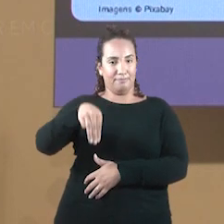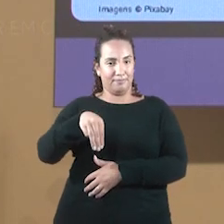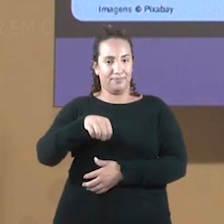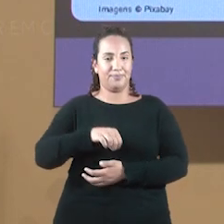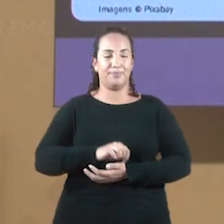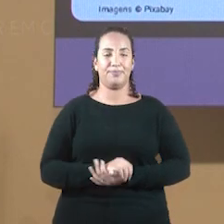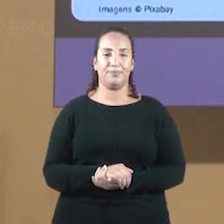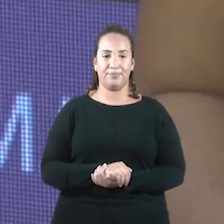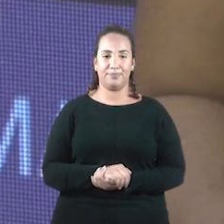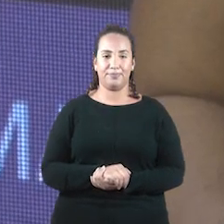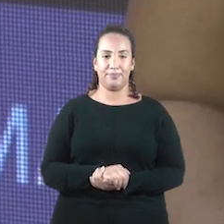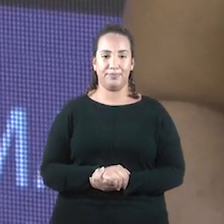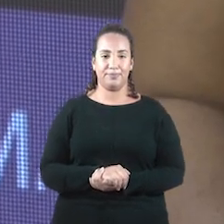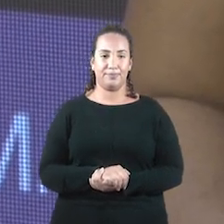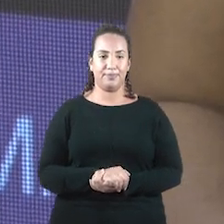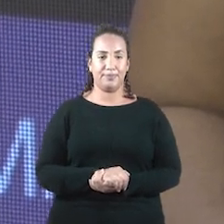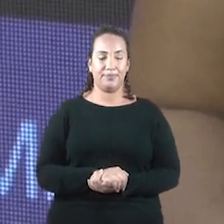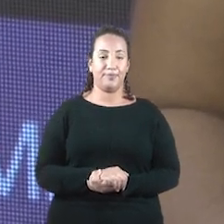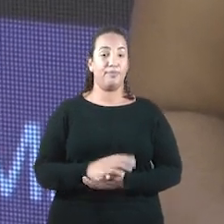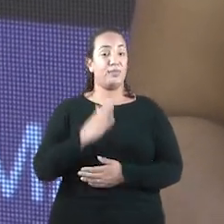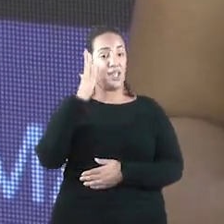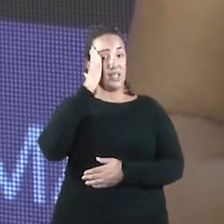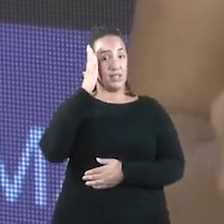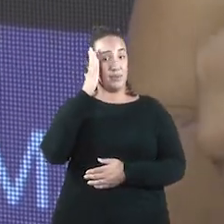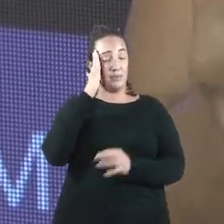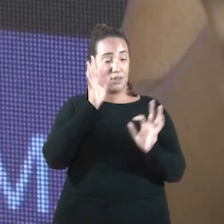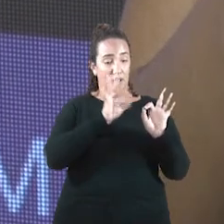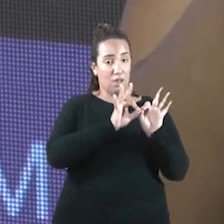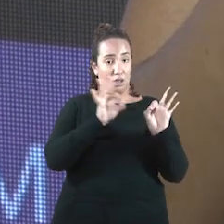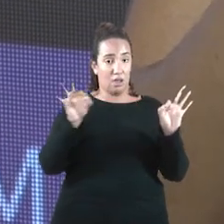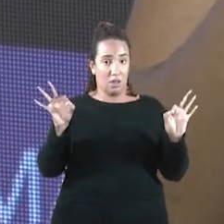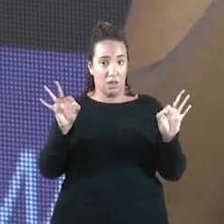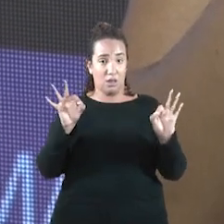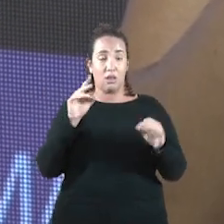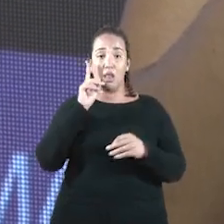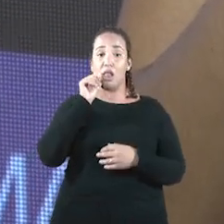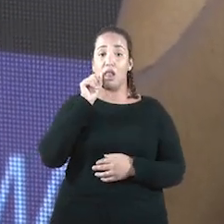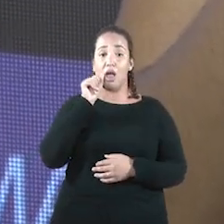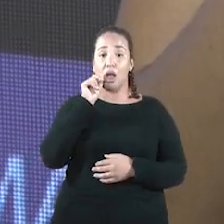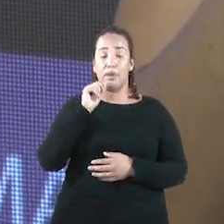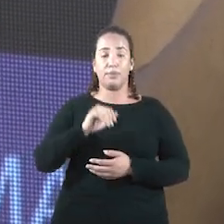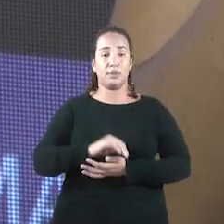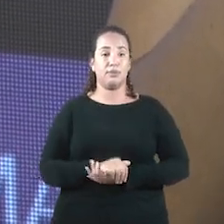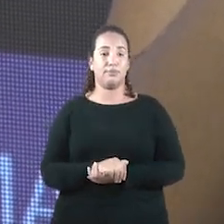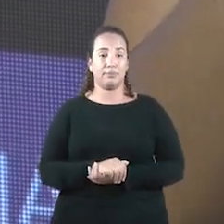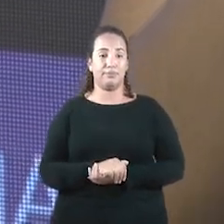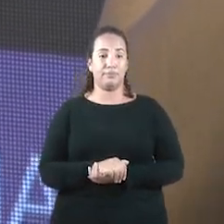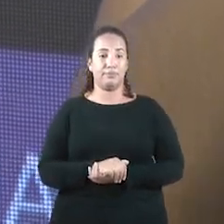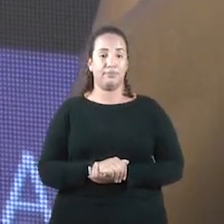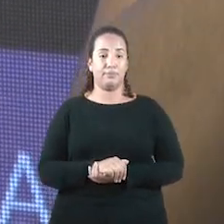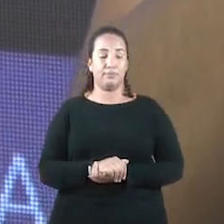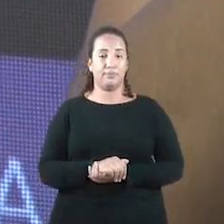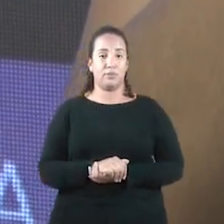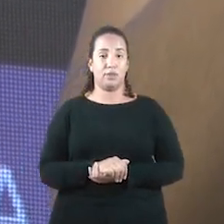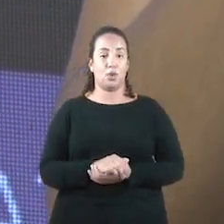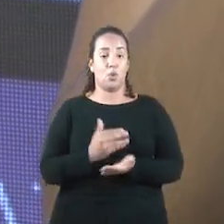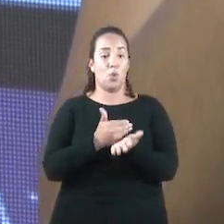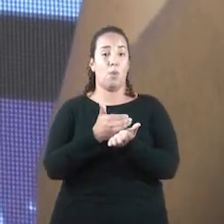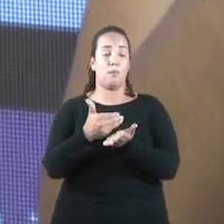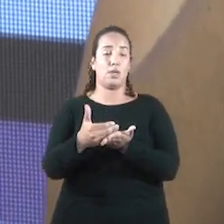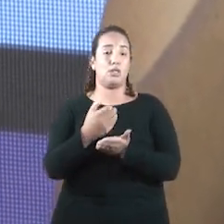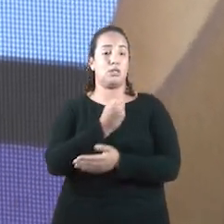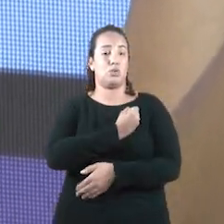centímetros. Para medir o lápis, colocamos o zero em uma das suas